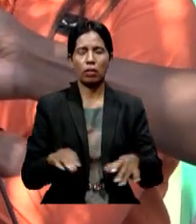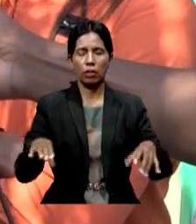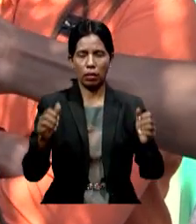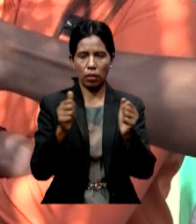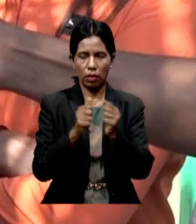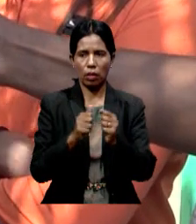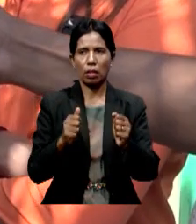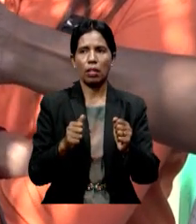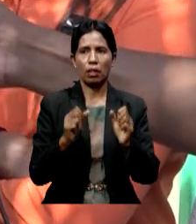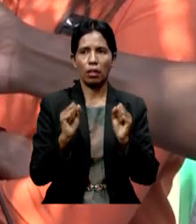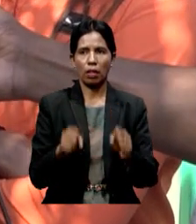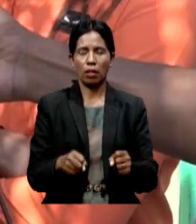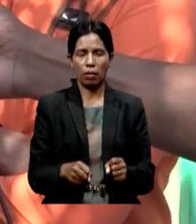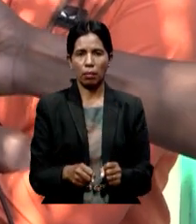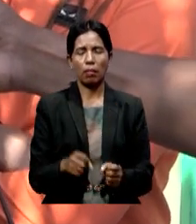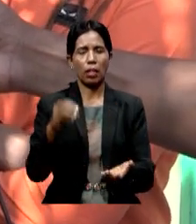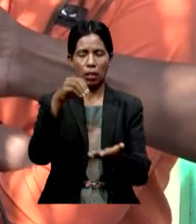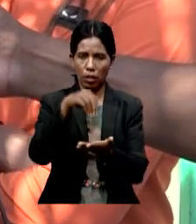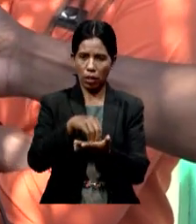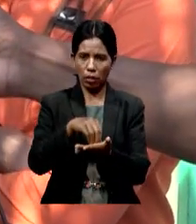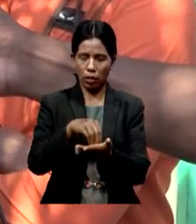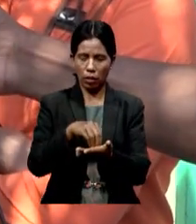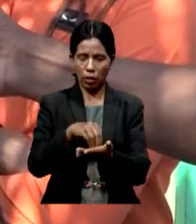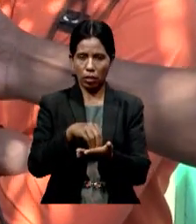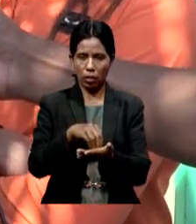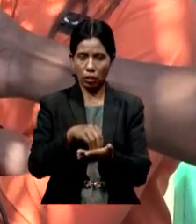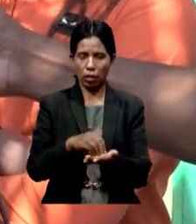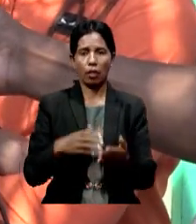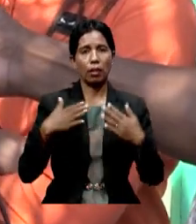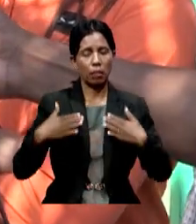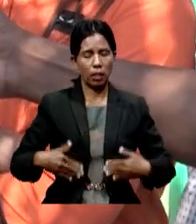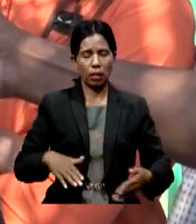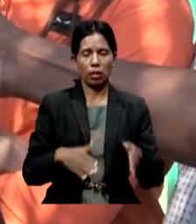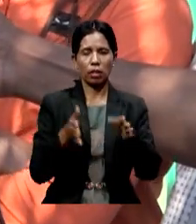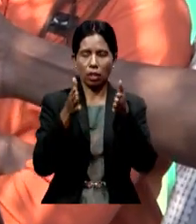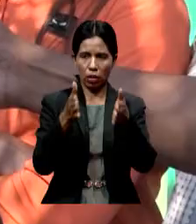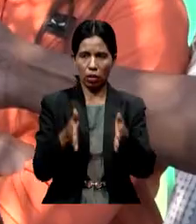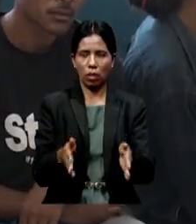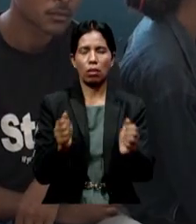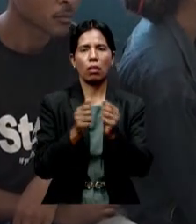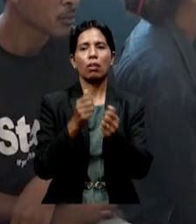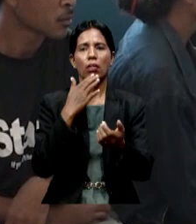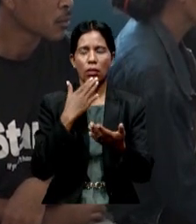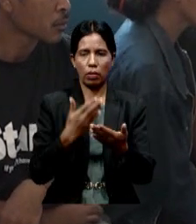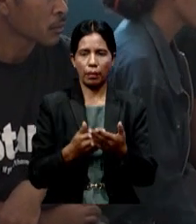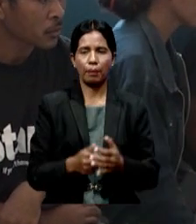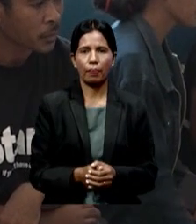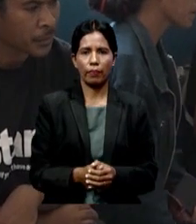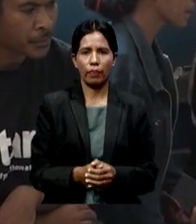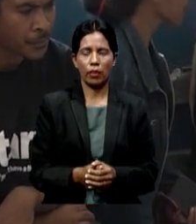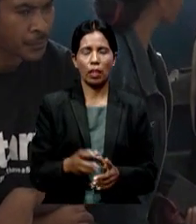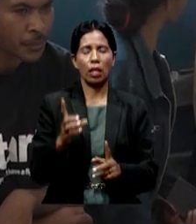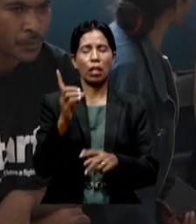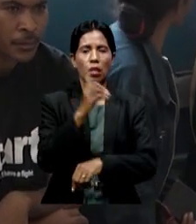kolabora hamutu para atu bele tau matibian ne ya fating dia e hakoinia ho dikno. Mate bien durante